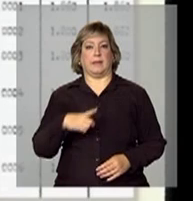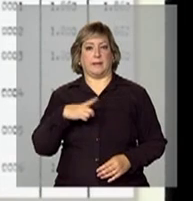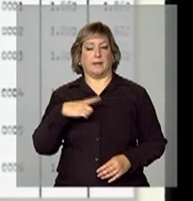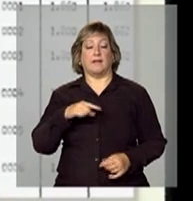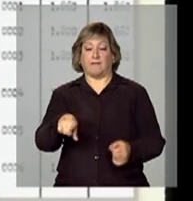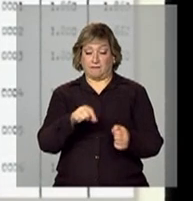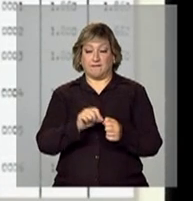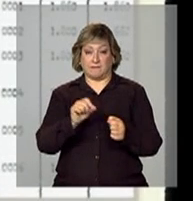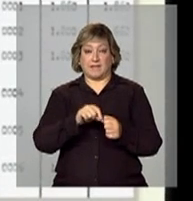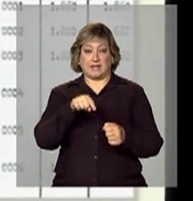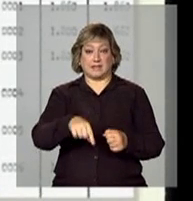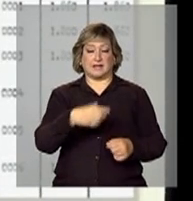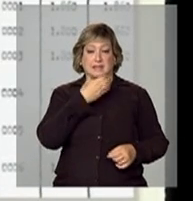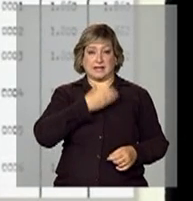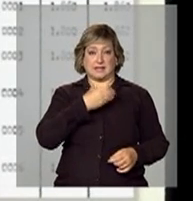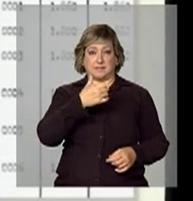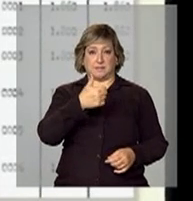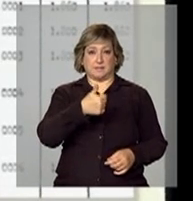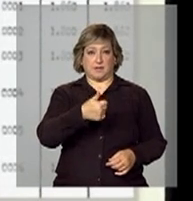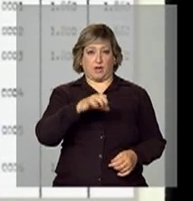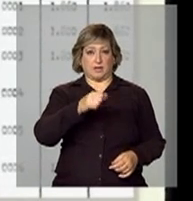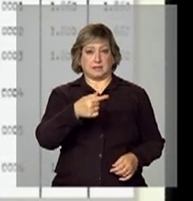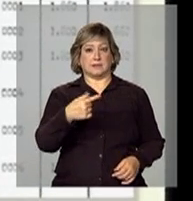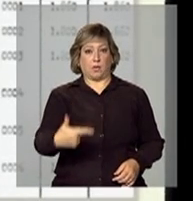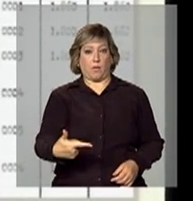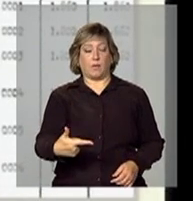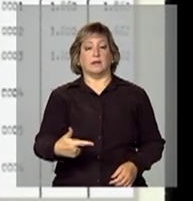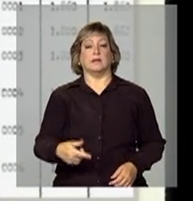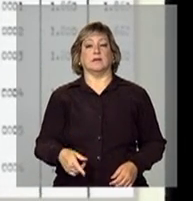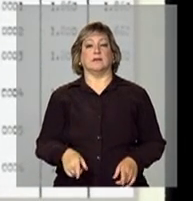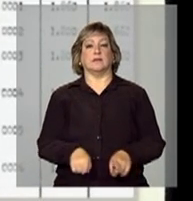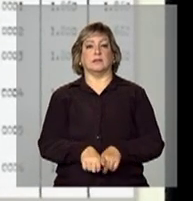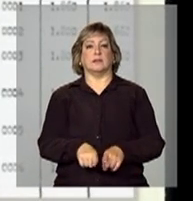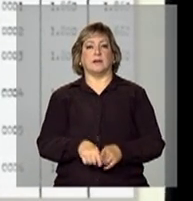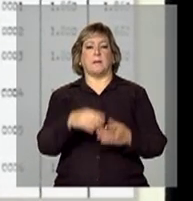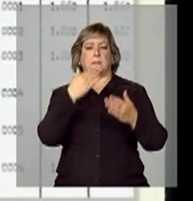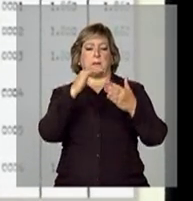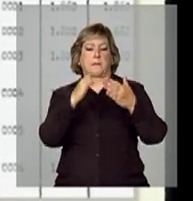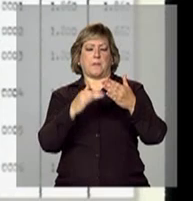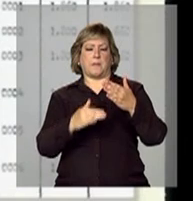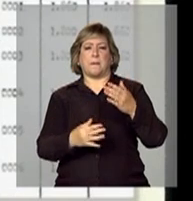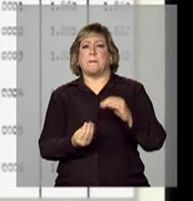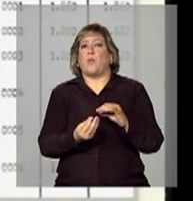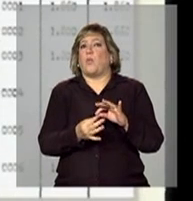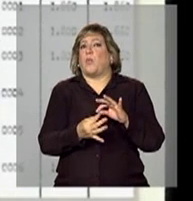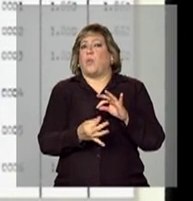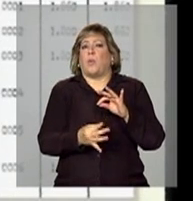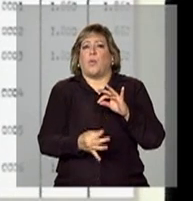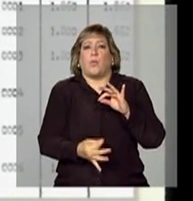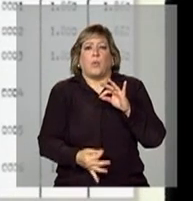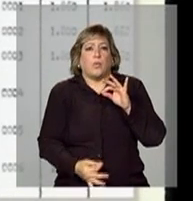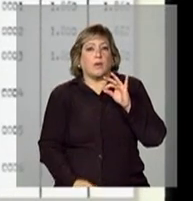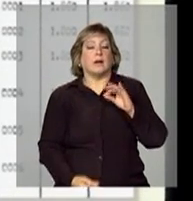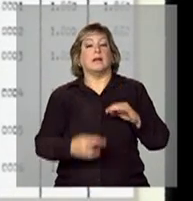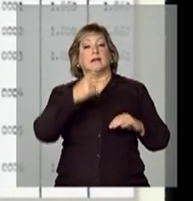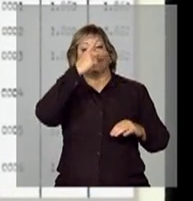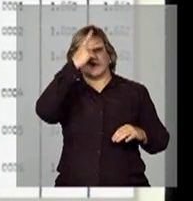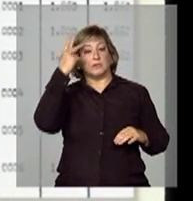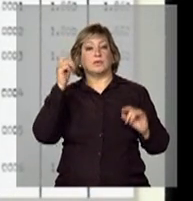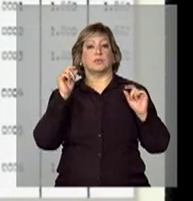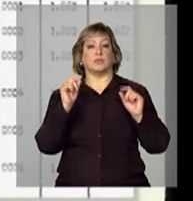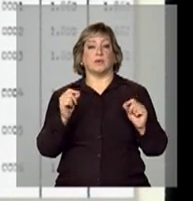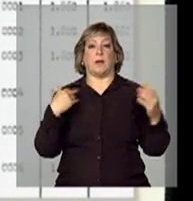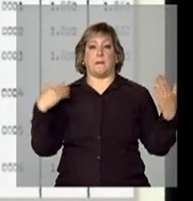em dezembro de 1972, com uma relação de muito extensa das pessoas que